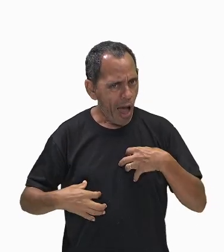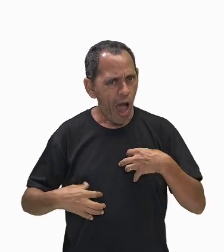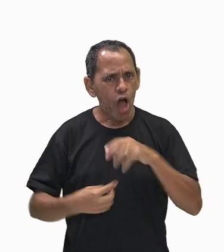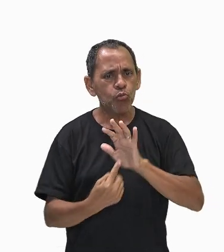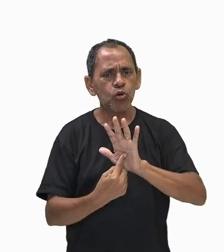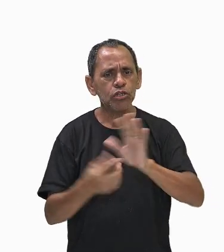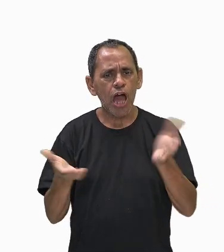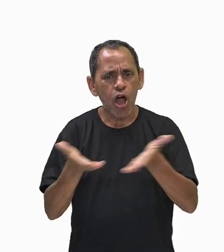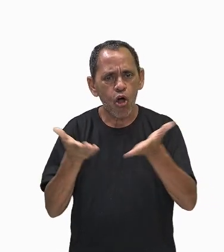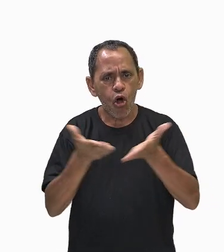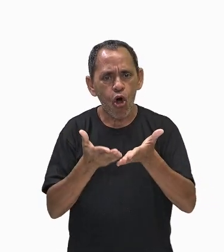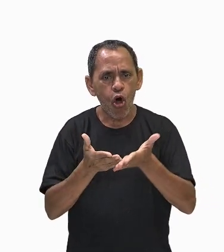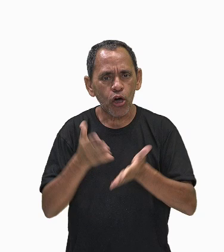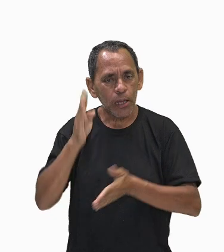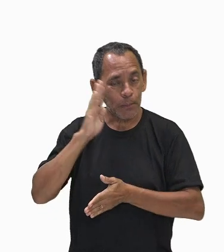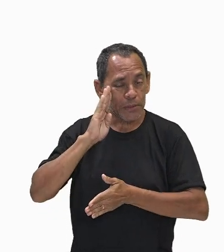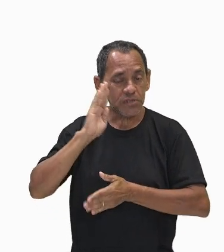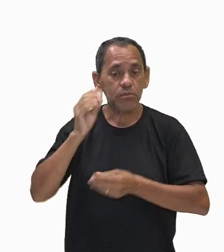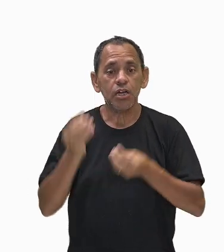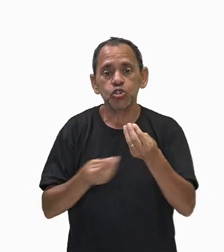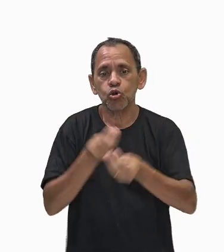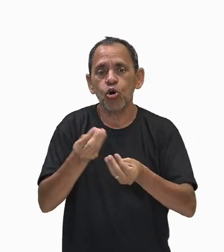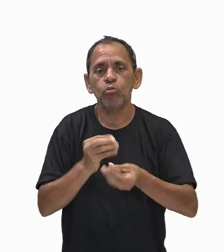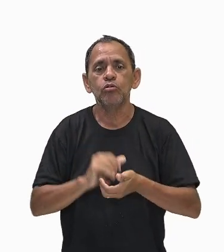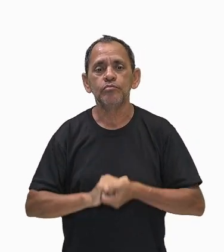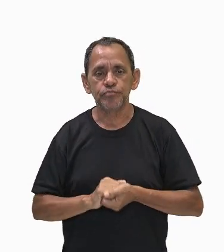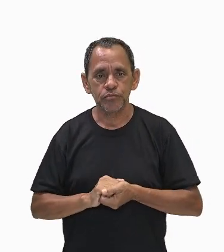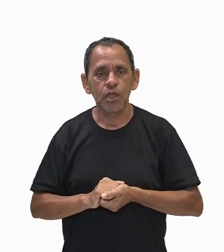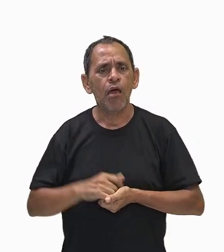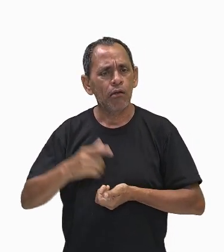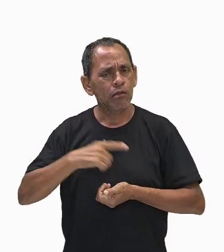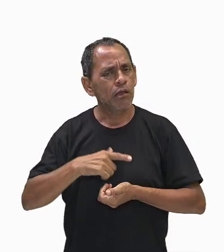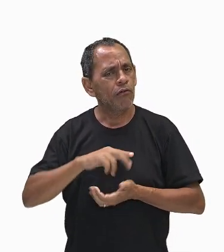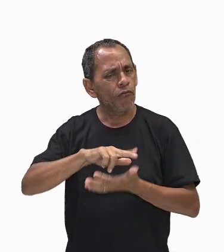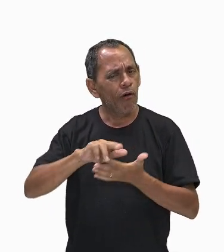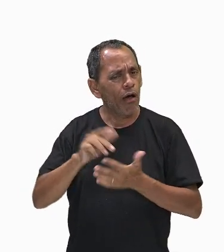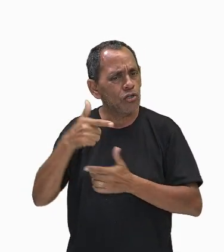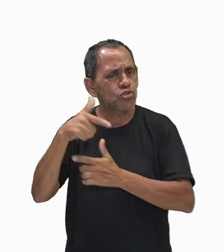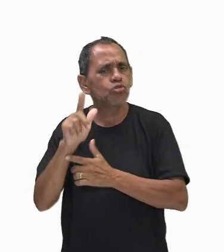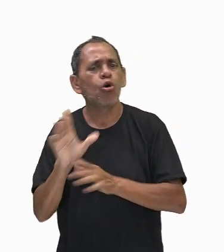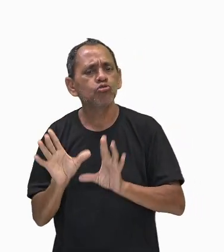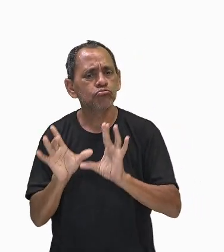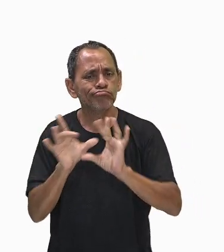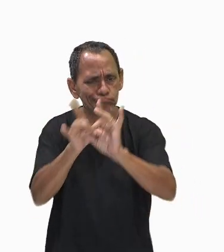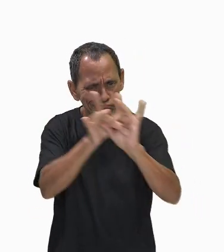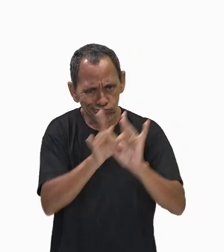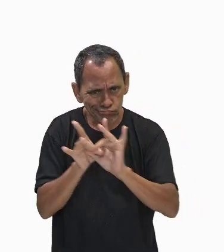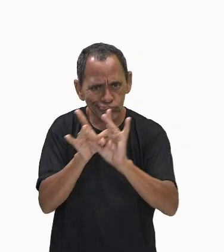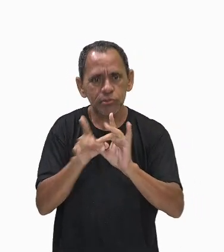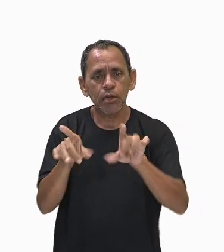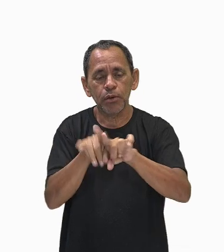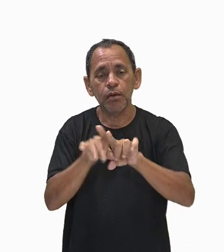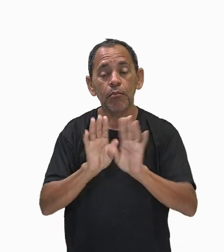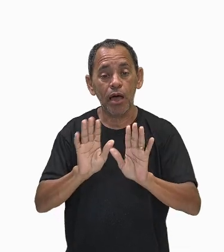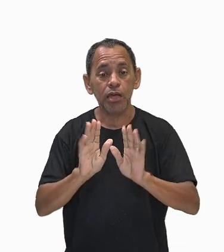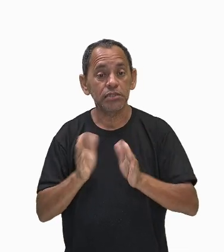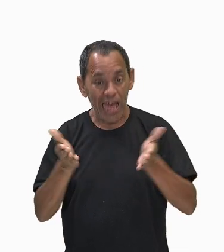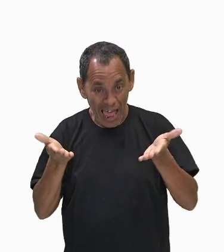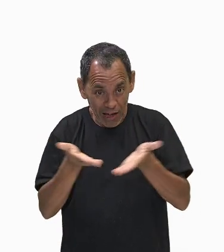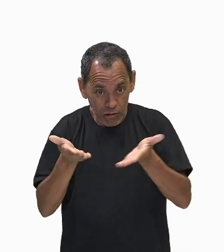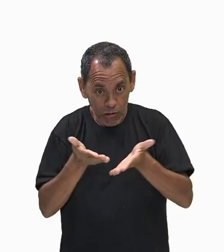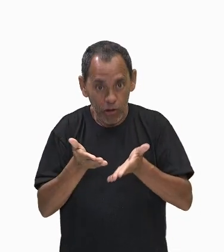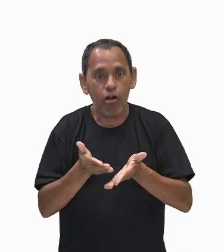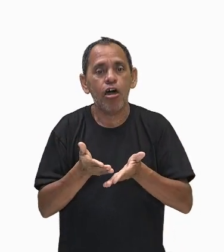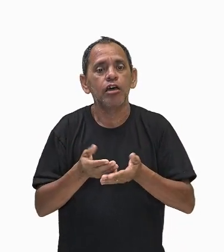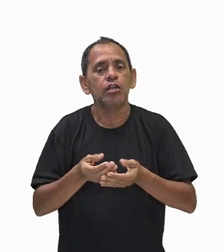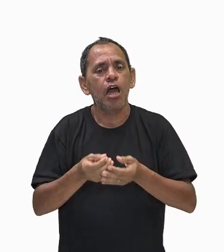excretor são os principais. Vamos ter outros associados, sim, mas nesse primeiro momento os rins,